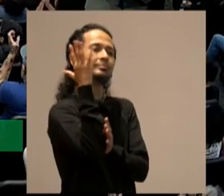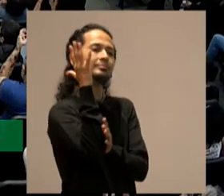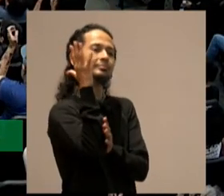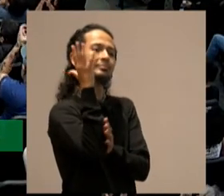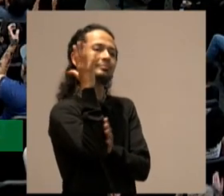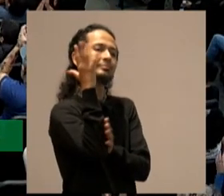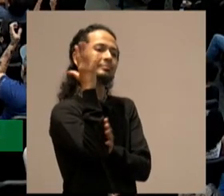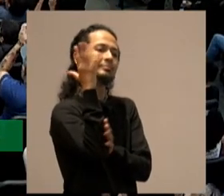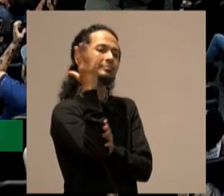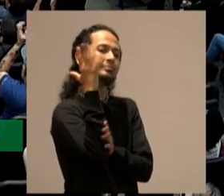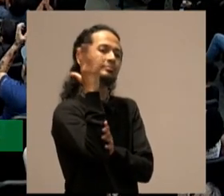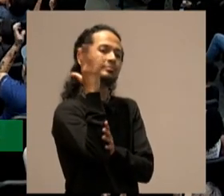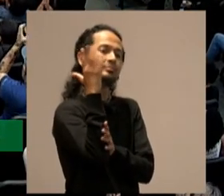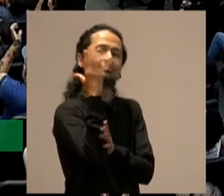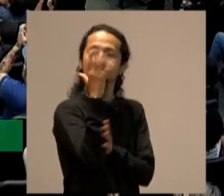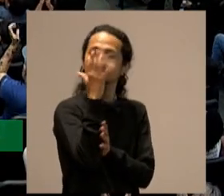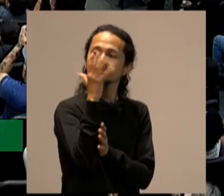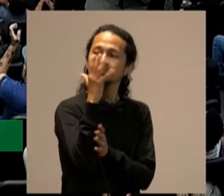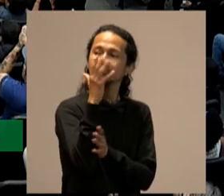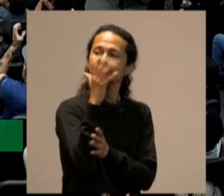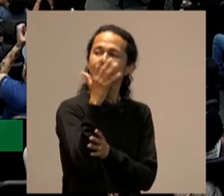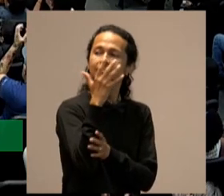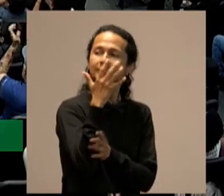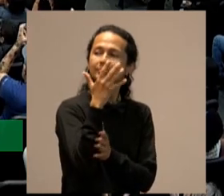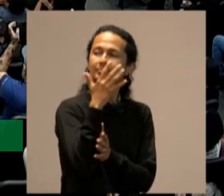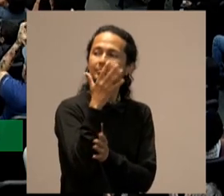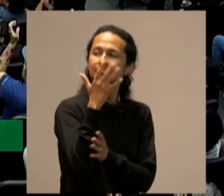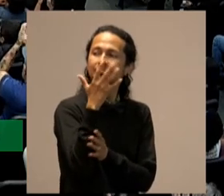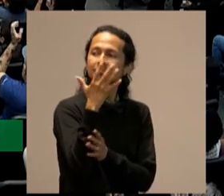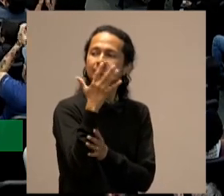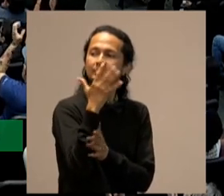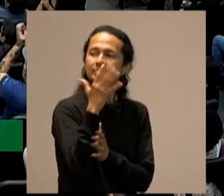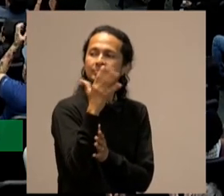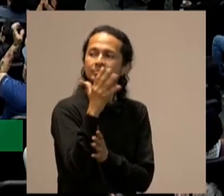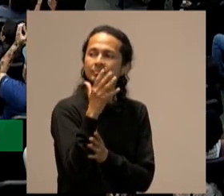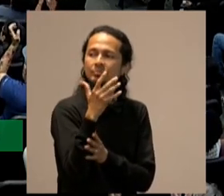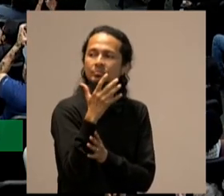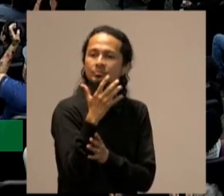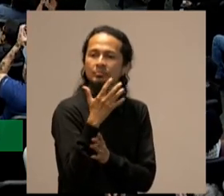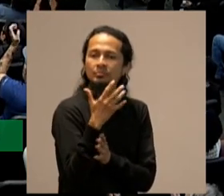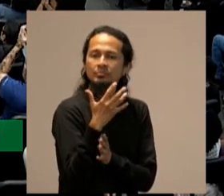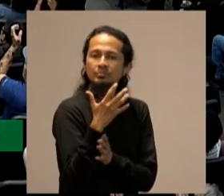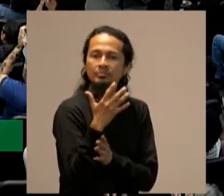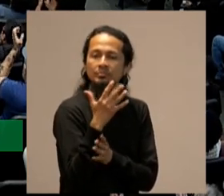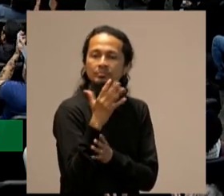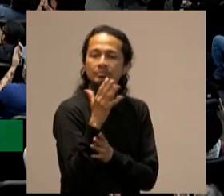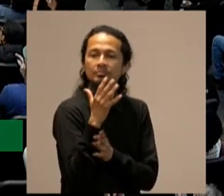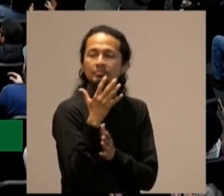Thank you.